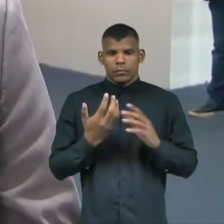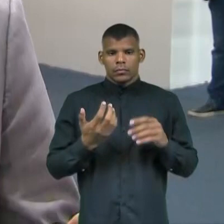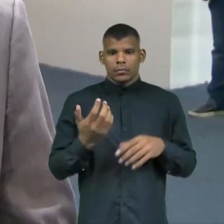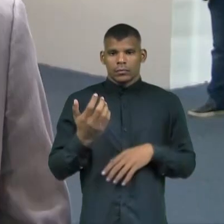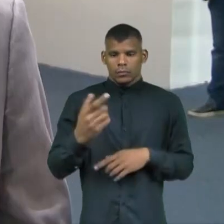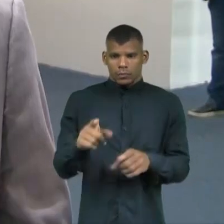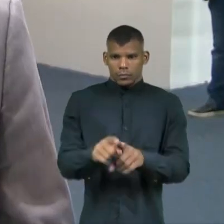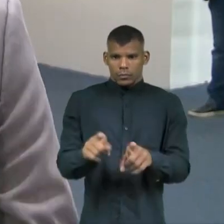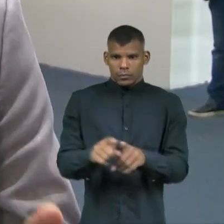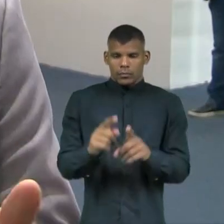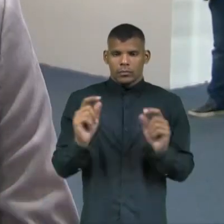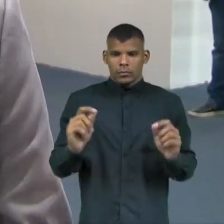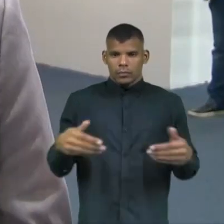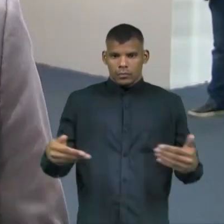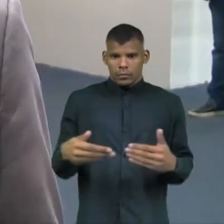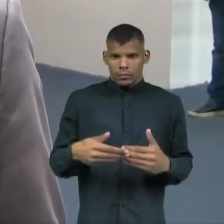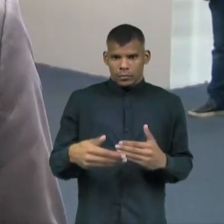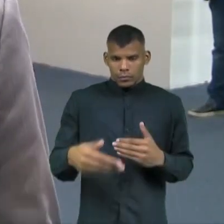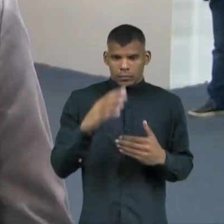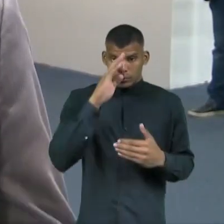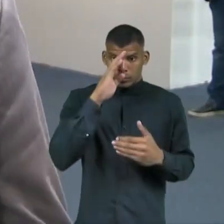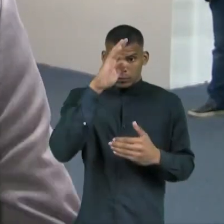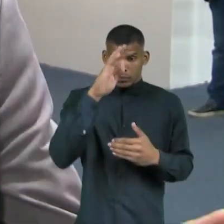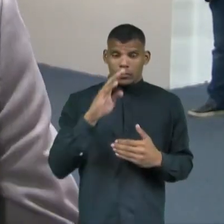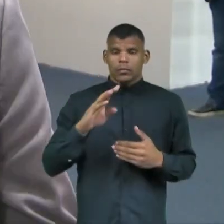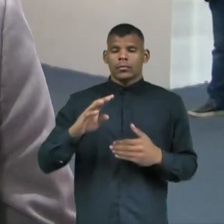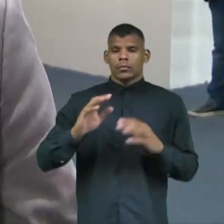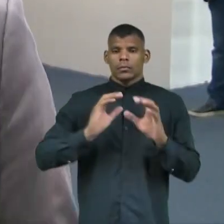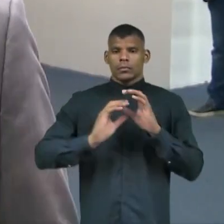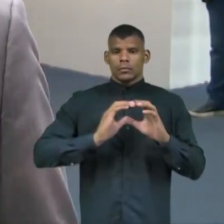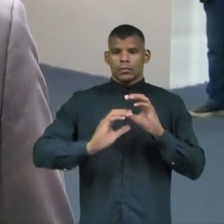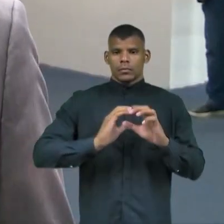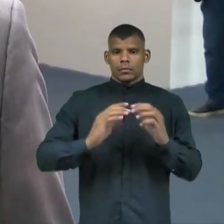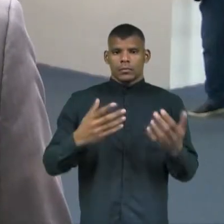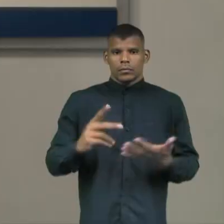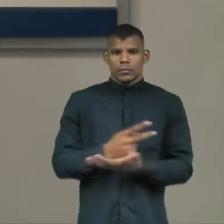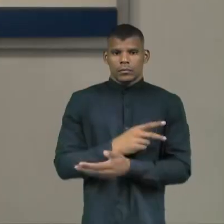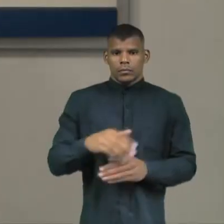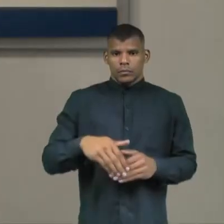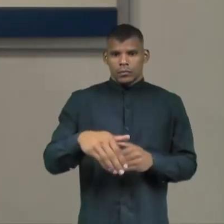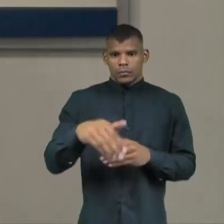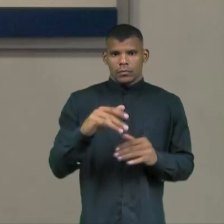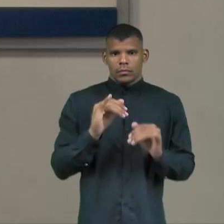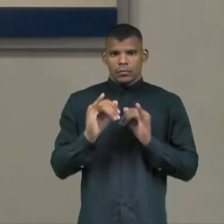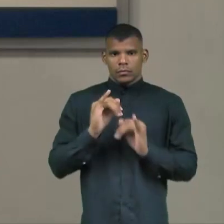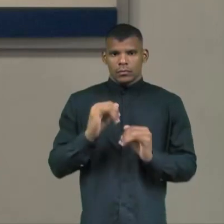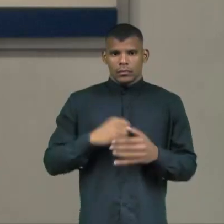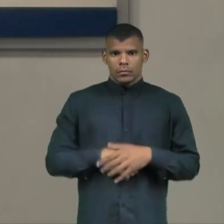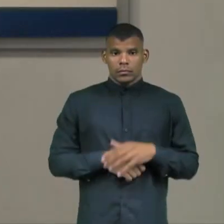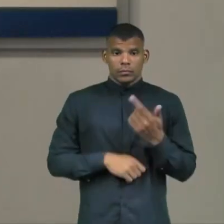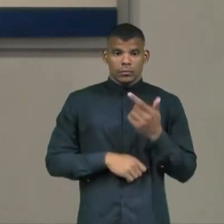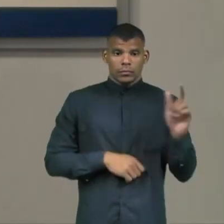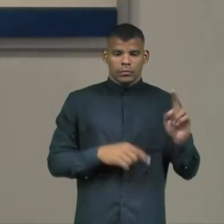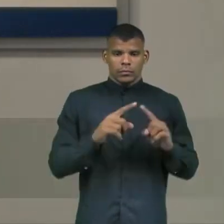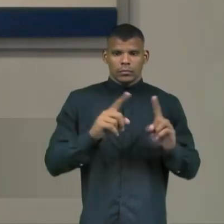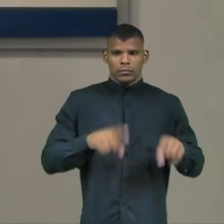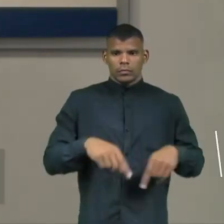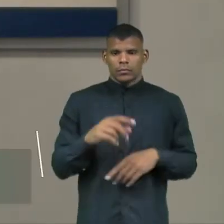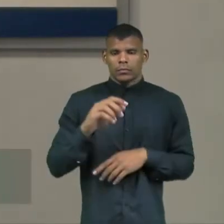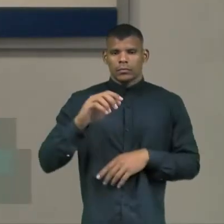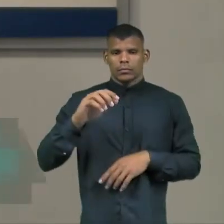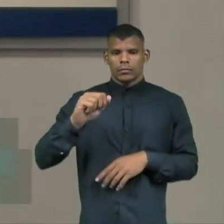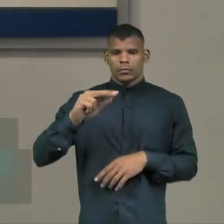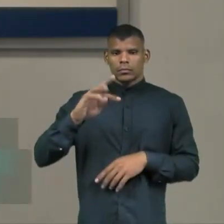ter hoje a principal via de comunicação, que acontece através da internet. Outro projeto de autoria do Executivo declara